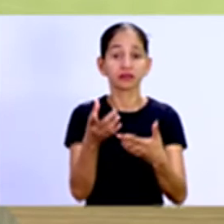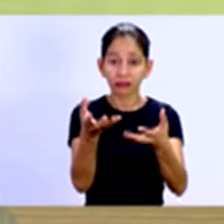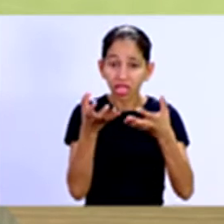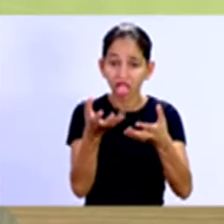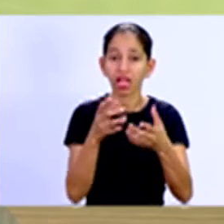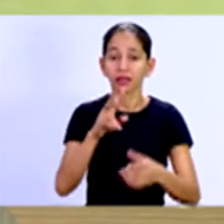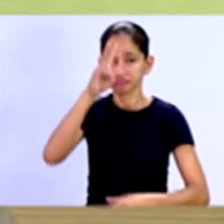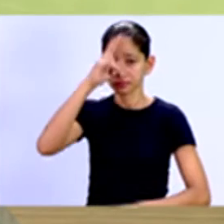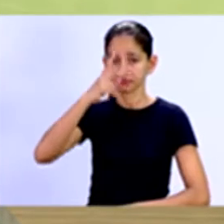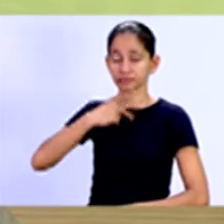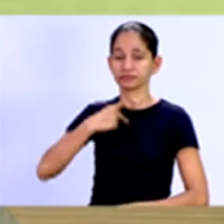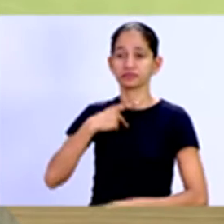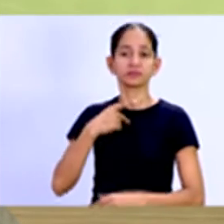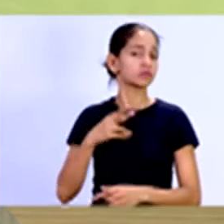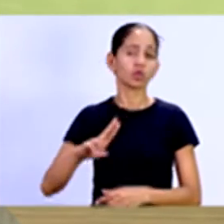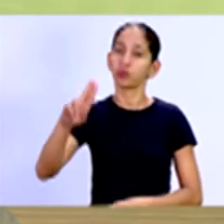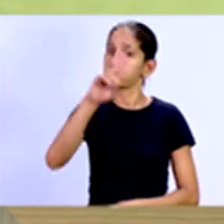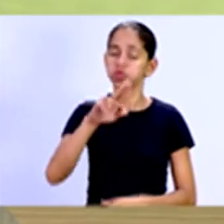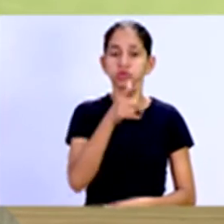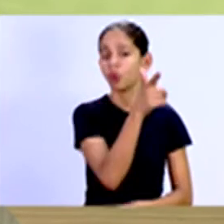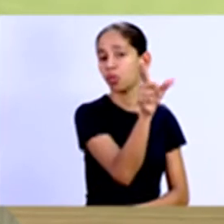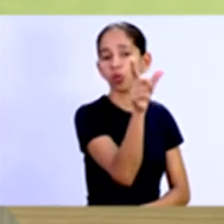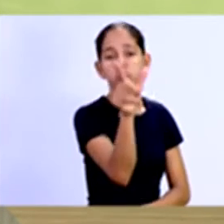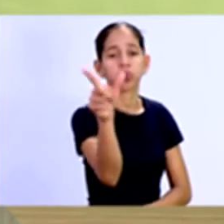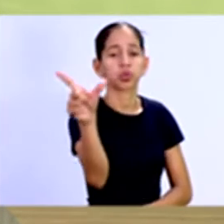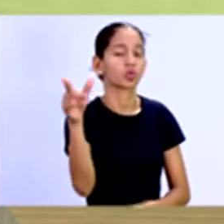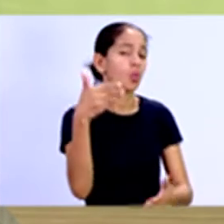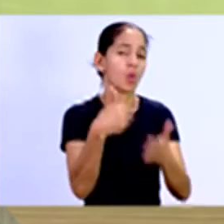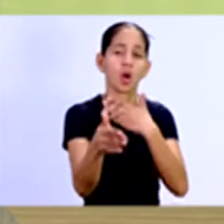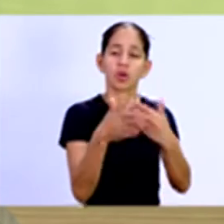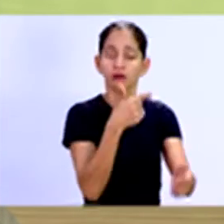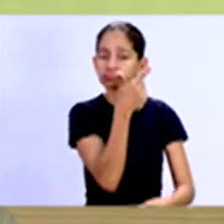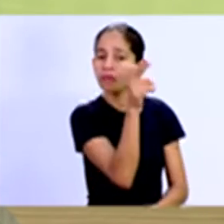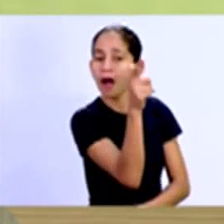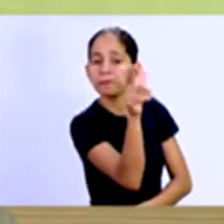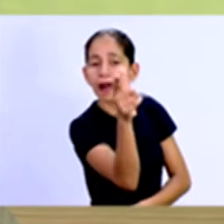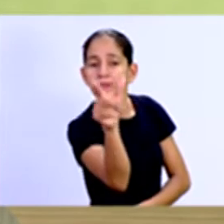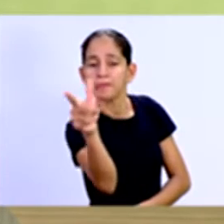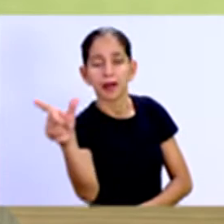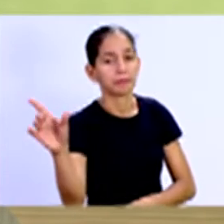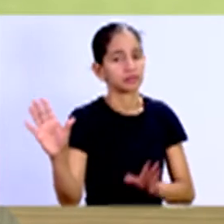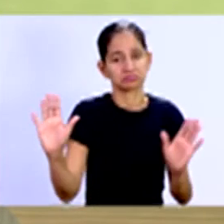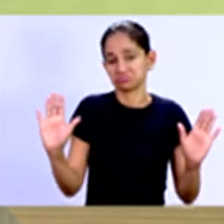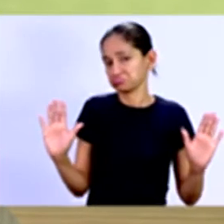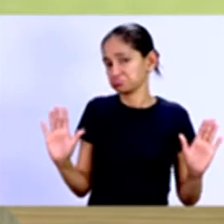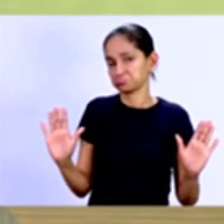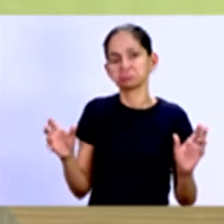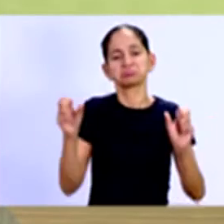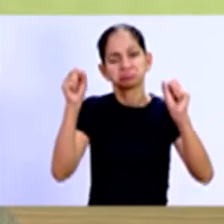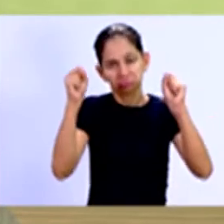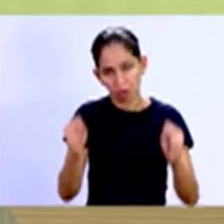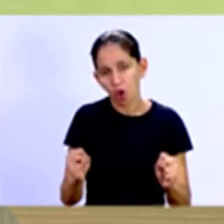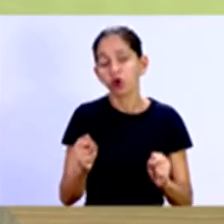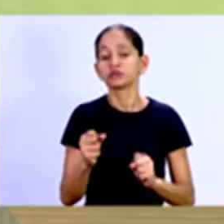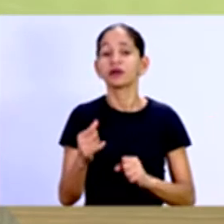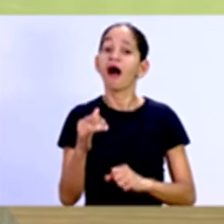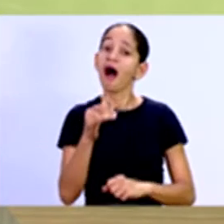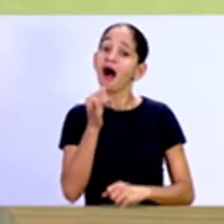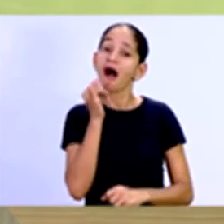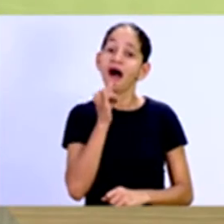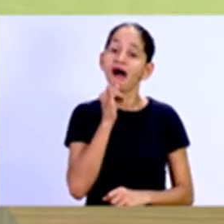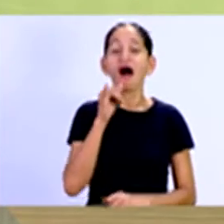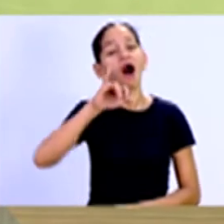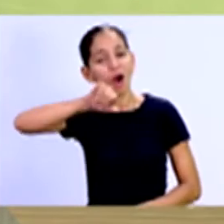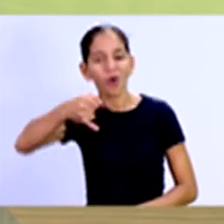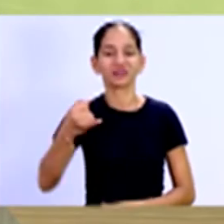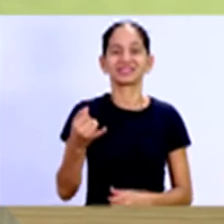si mesmo, ele acaba usando de outras pessoas. Acaba colocando desse sujeito para se prevalecer diante da